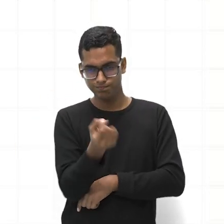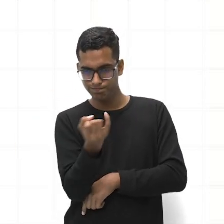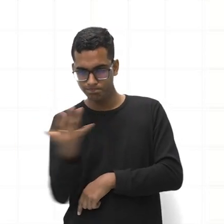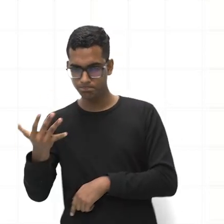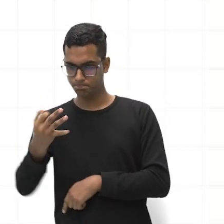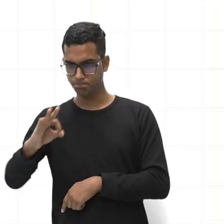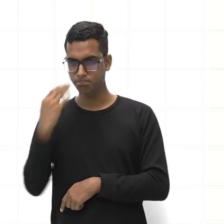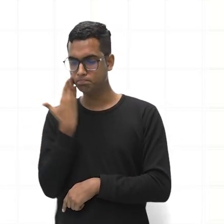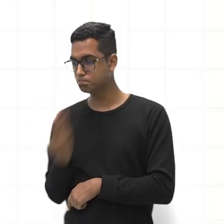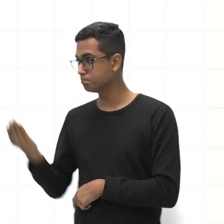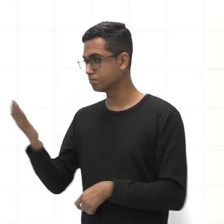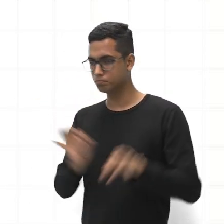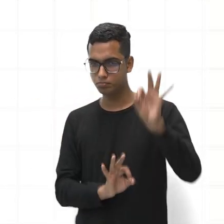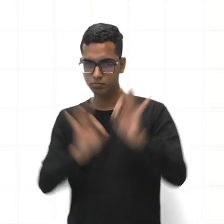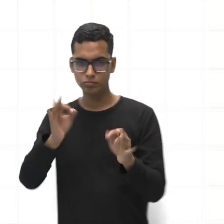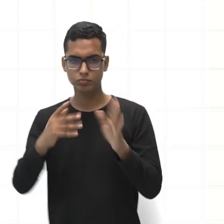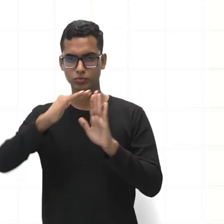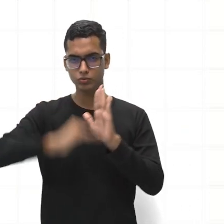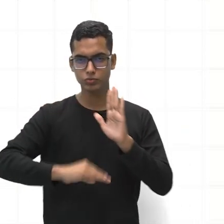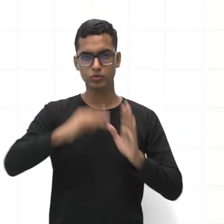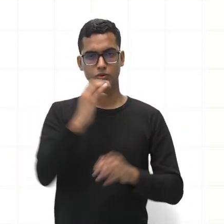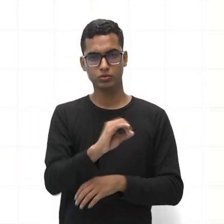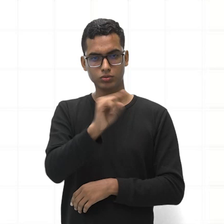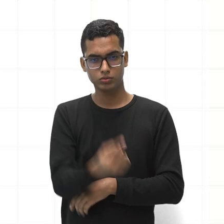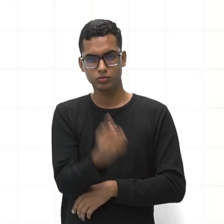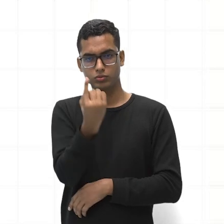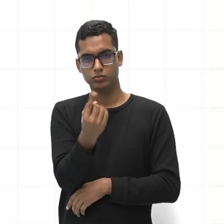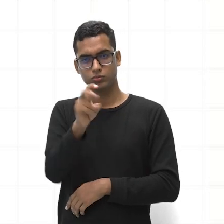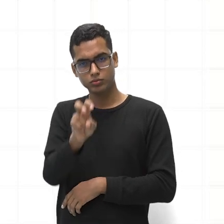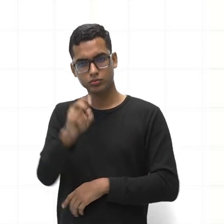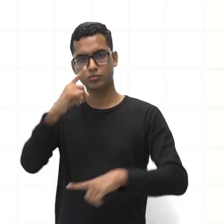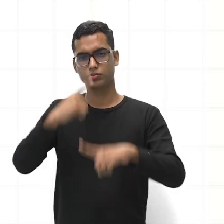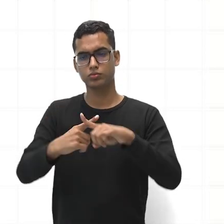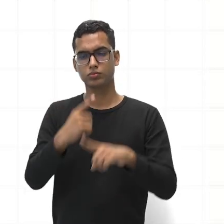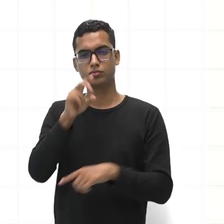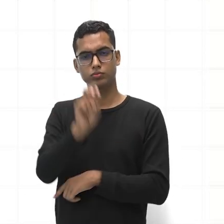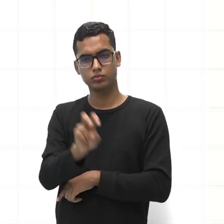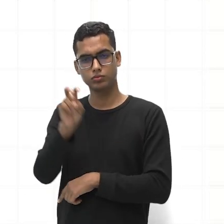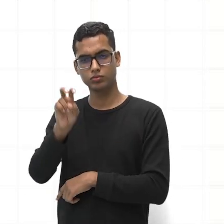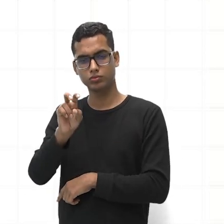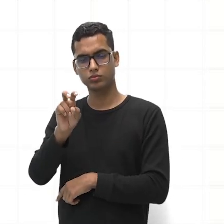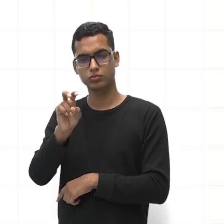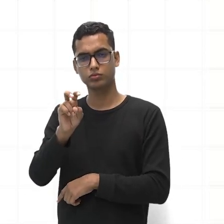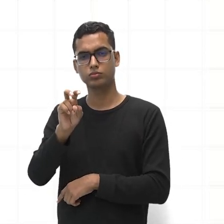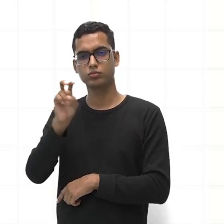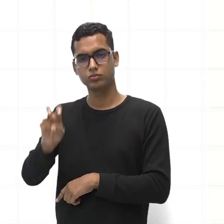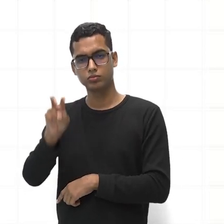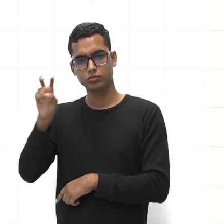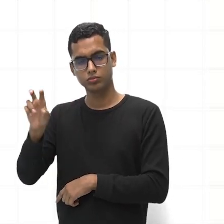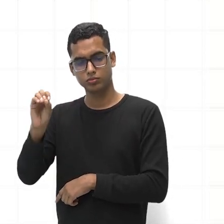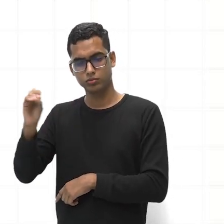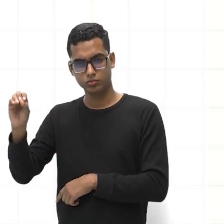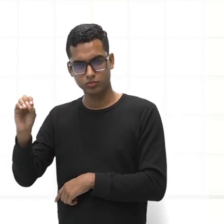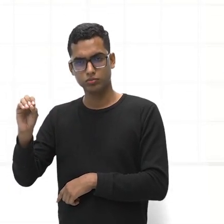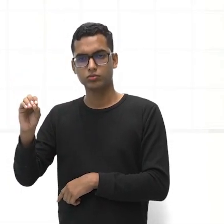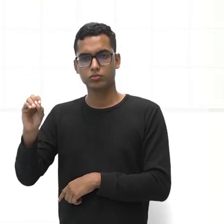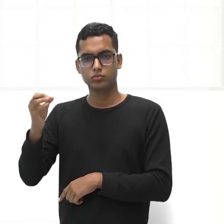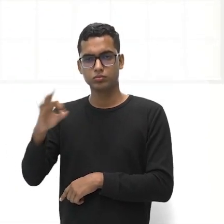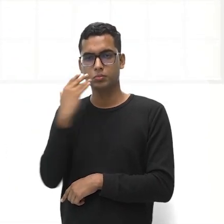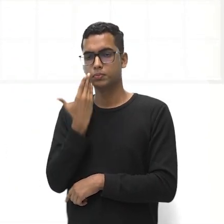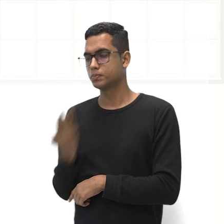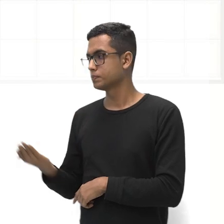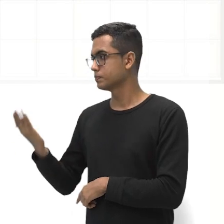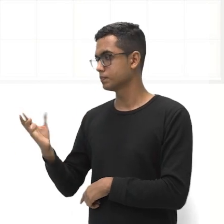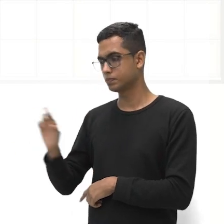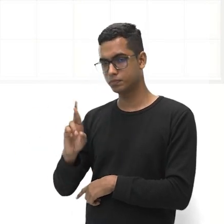só, desconto é o 0,15 que multiplica 5.500. Gente, um